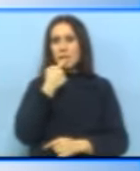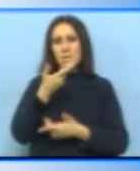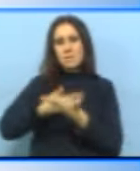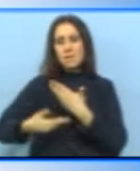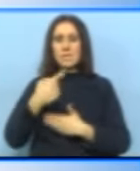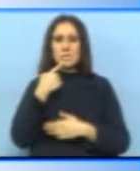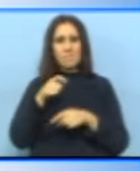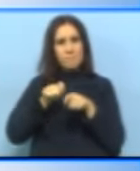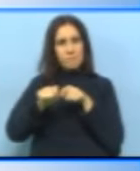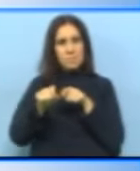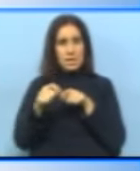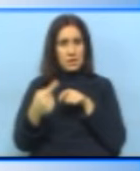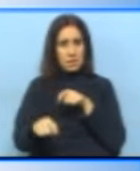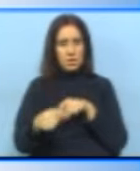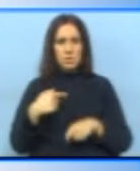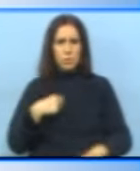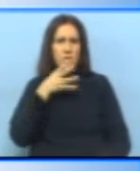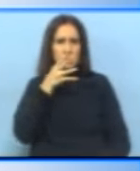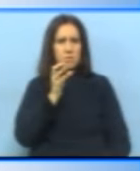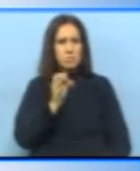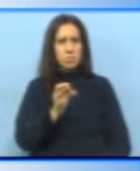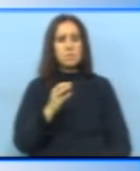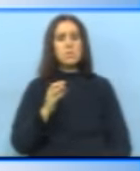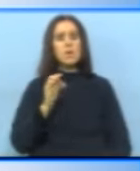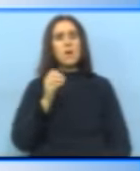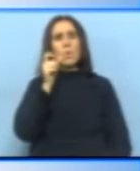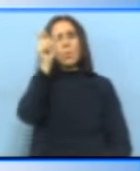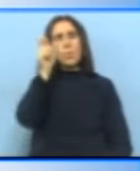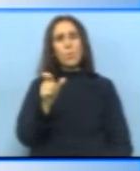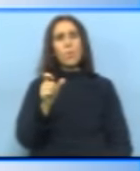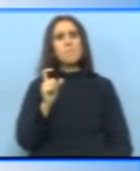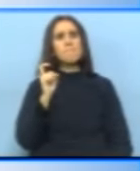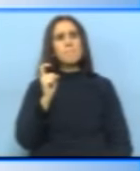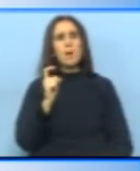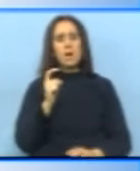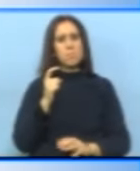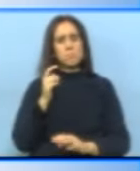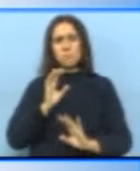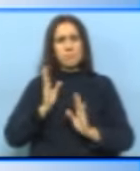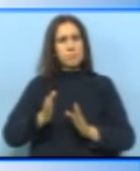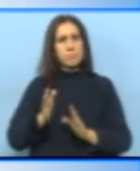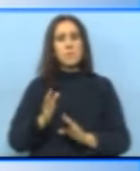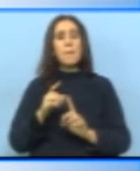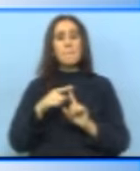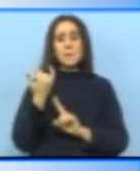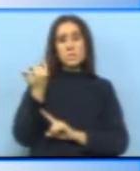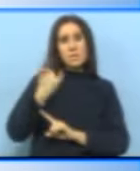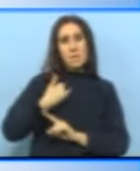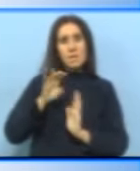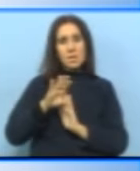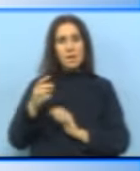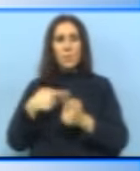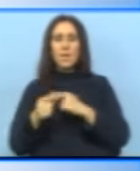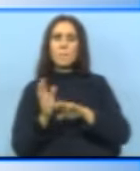dente. Eu, porém, digo-vos, não resistais ao homem mau. Mas se alguém te bater na face direita, oferece-lhe